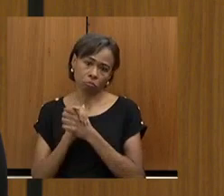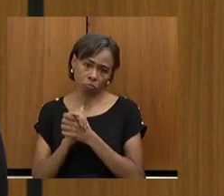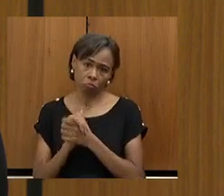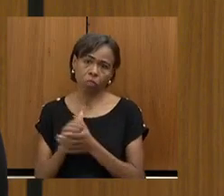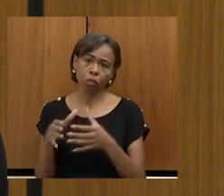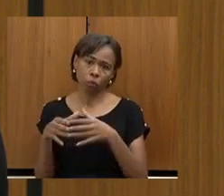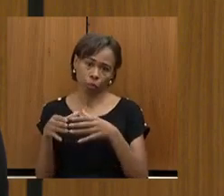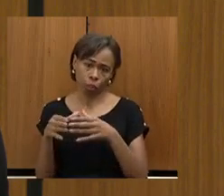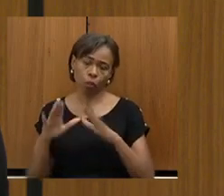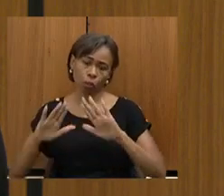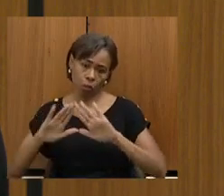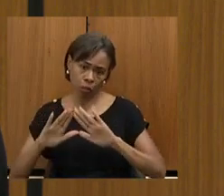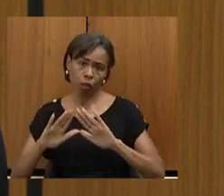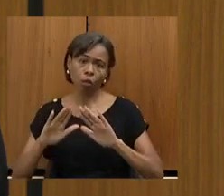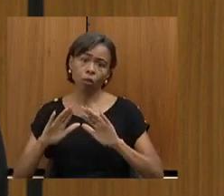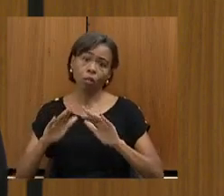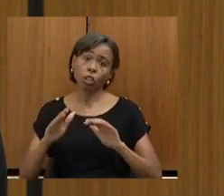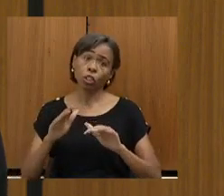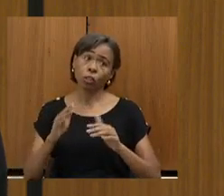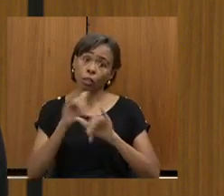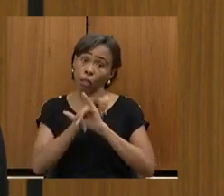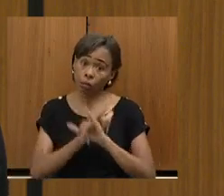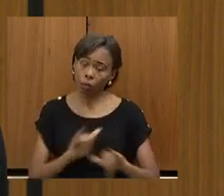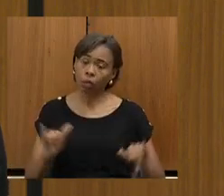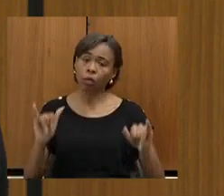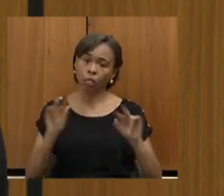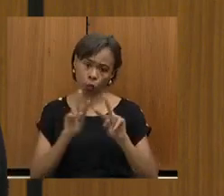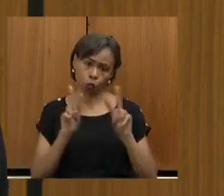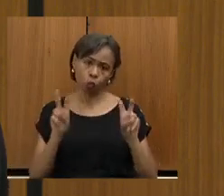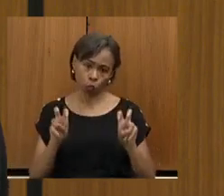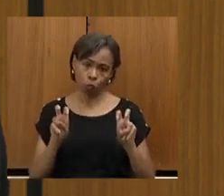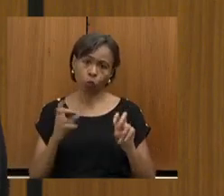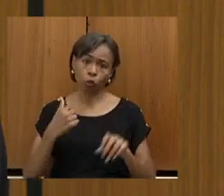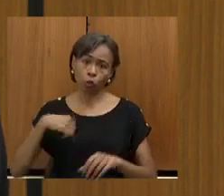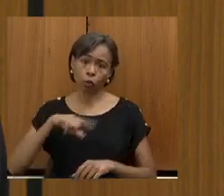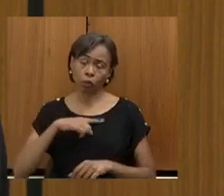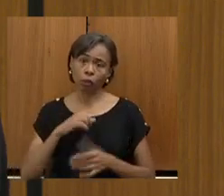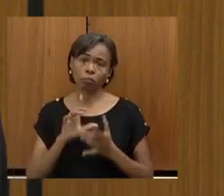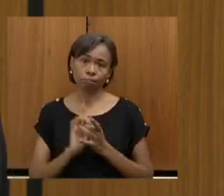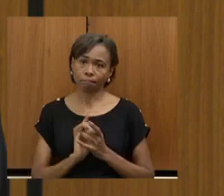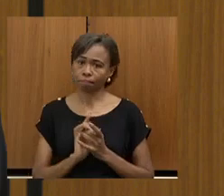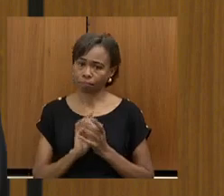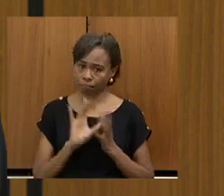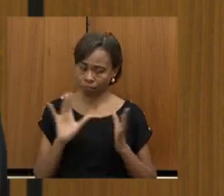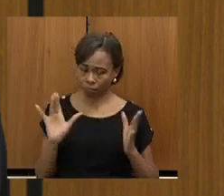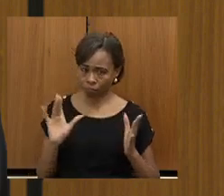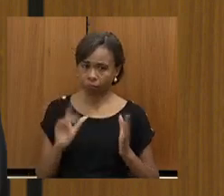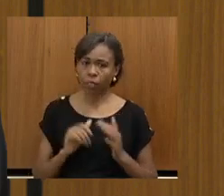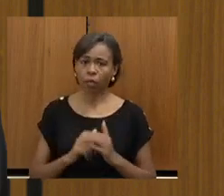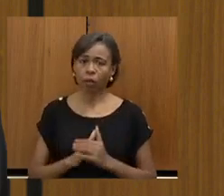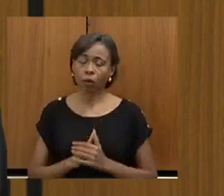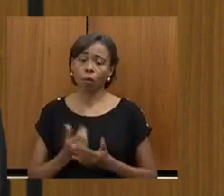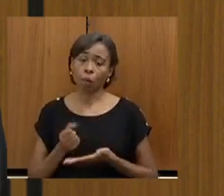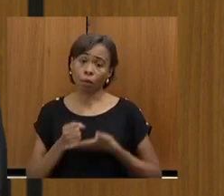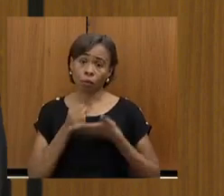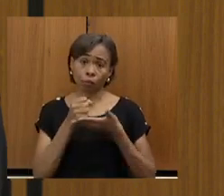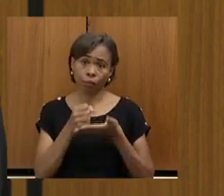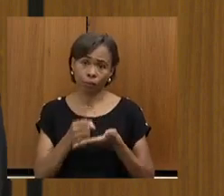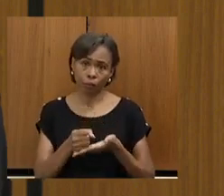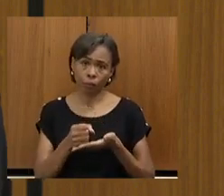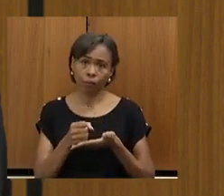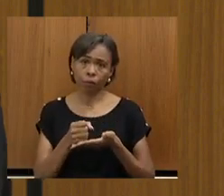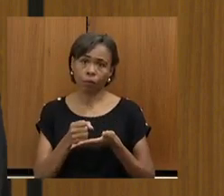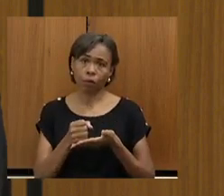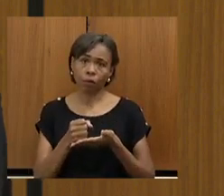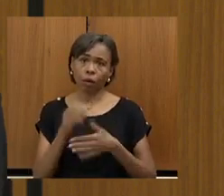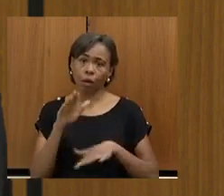trazer à tona esse assunto e que nós estamos à disposição para poder contribuir, às